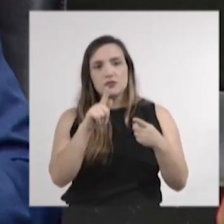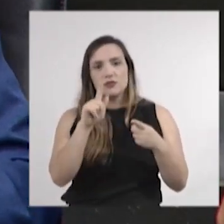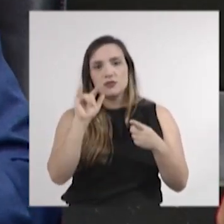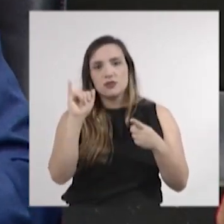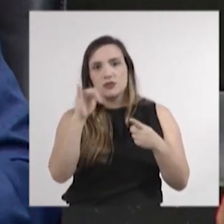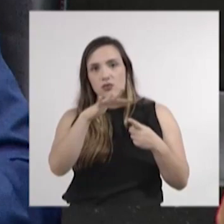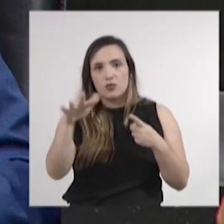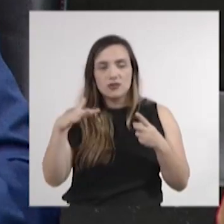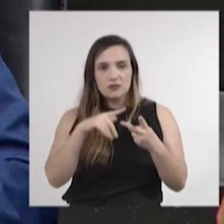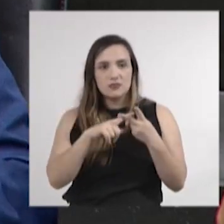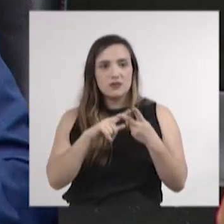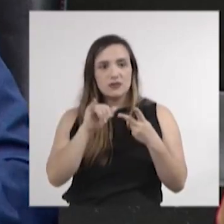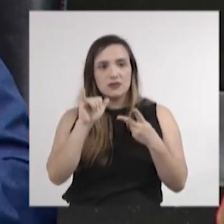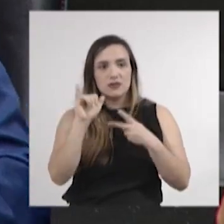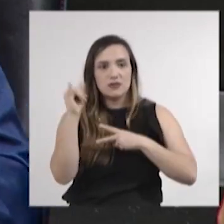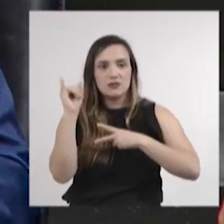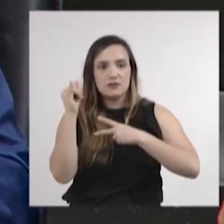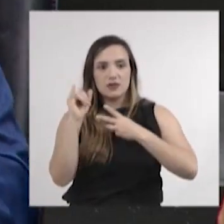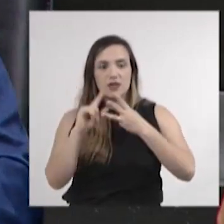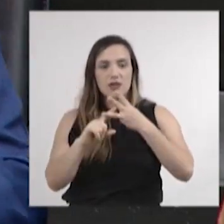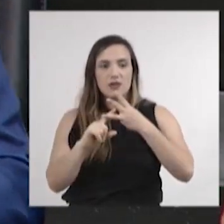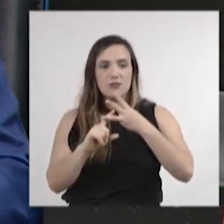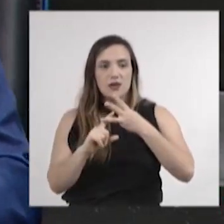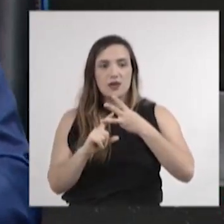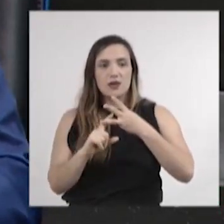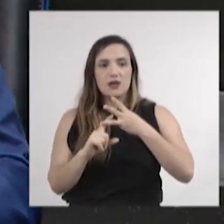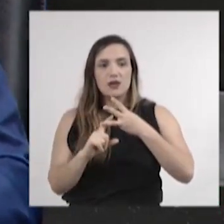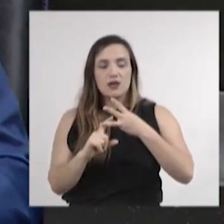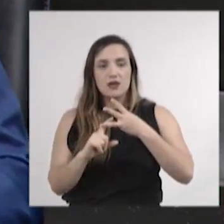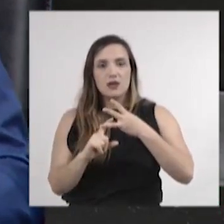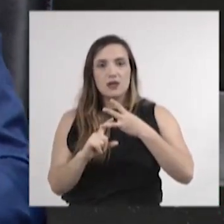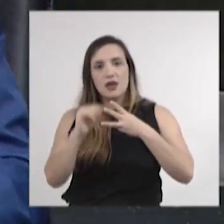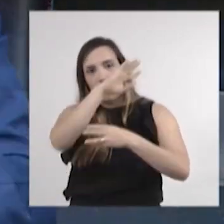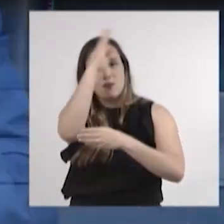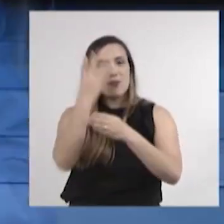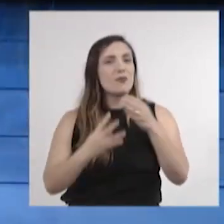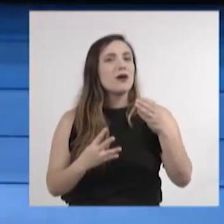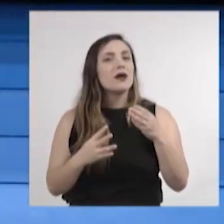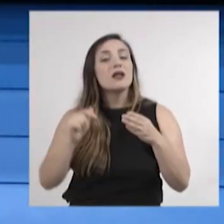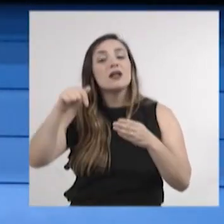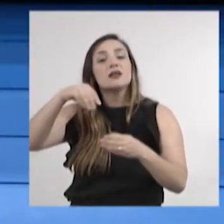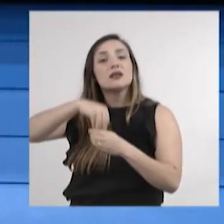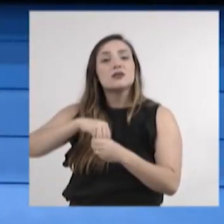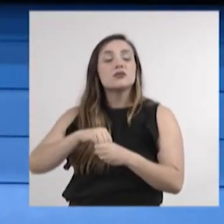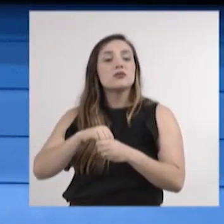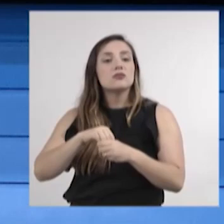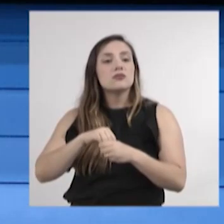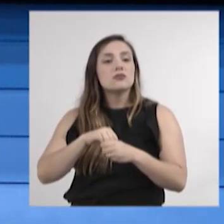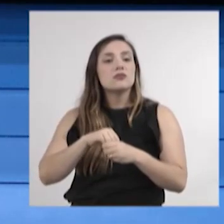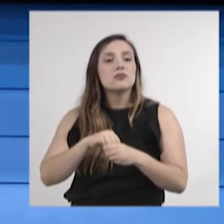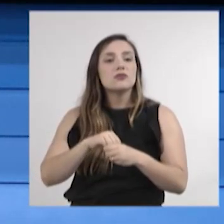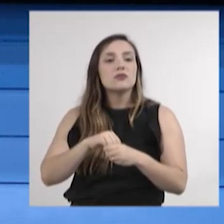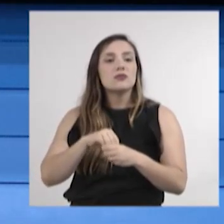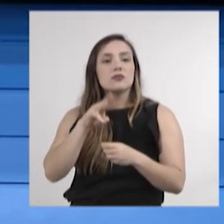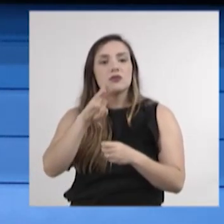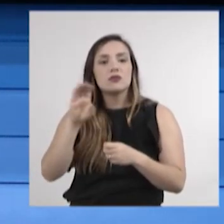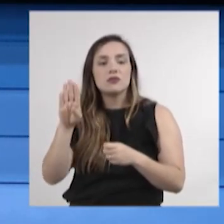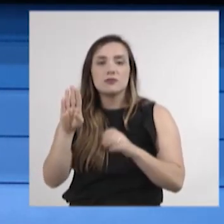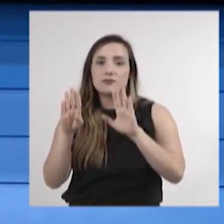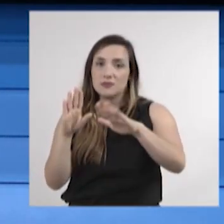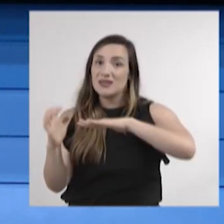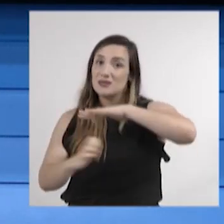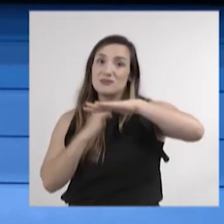que eu entendi aqui, na Hidroweb. Acho que é isso. É isso? É o seguinte, a Itaipu, as pessoas acham que a Itaipu ela é uma empresa